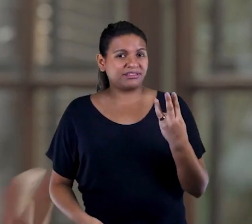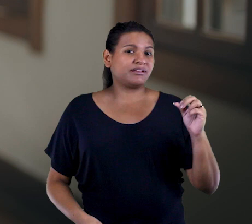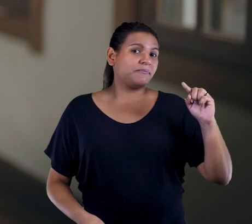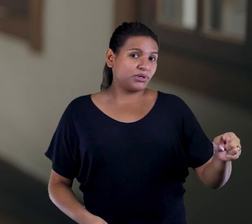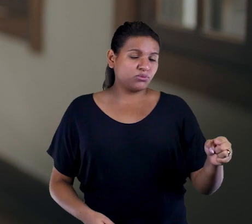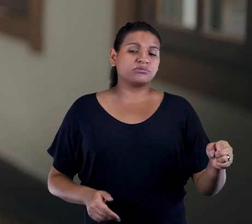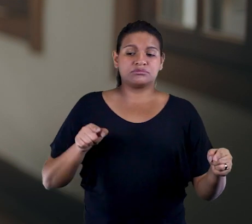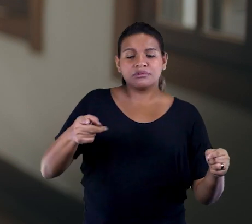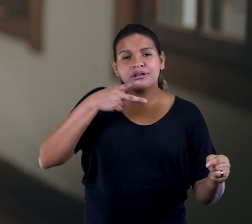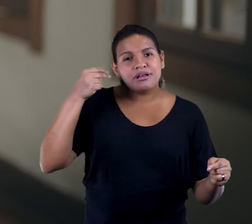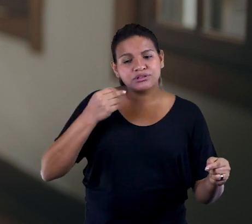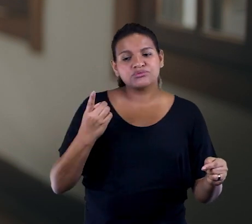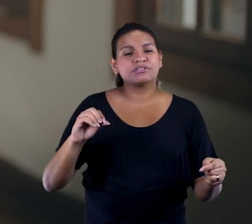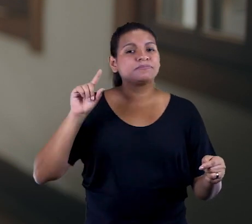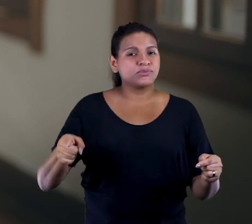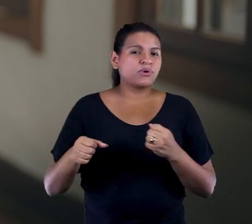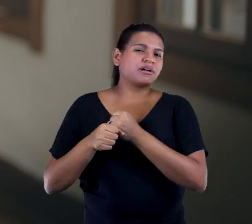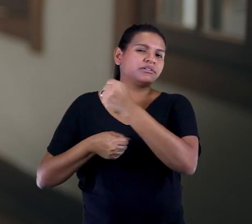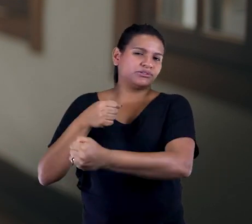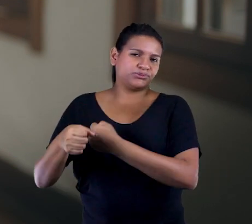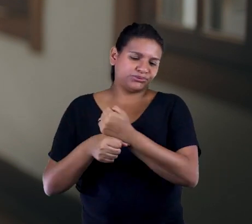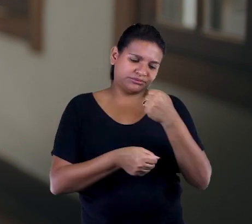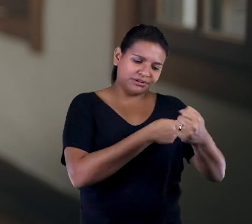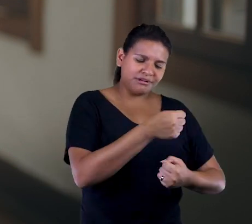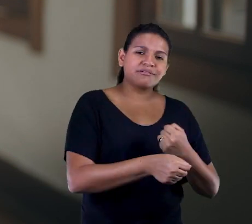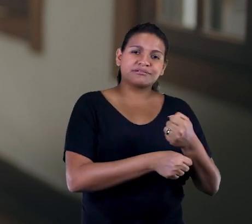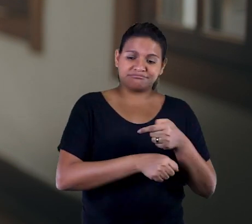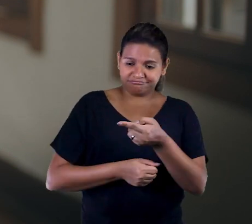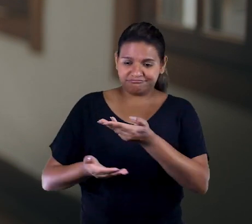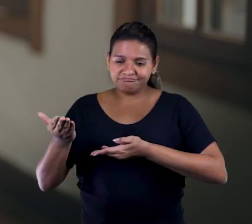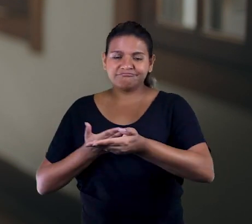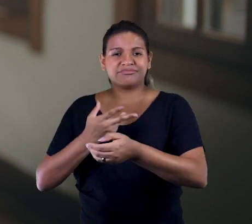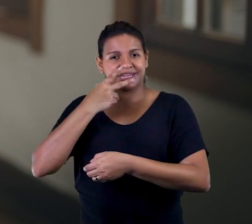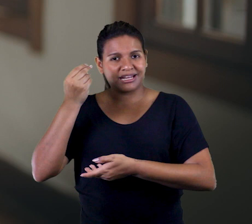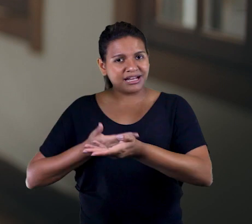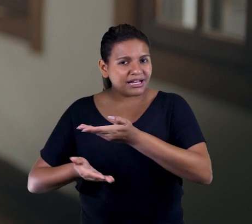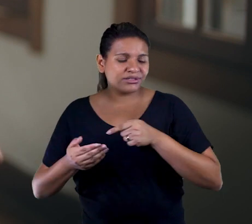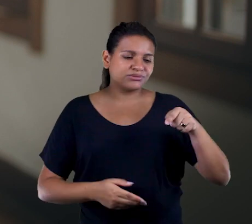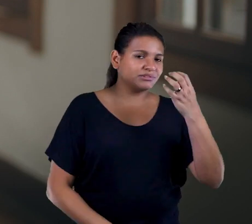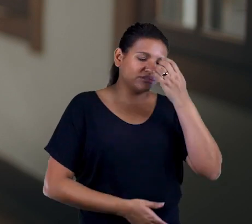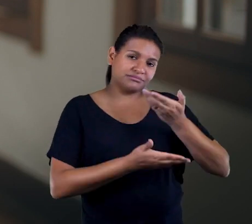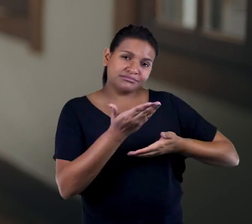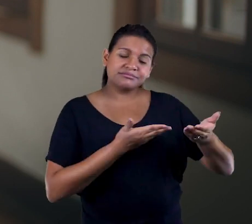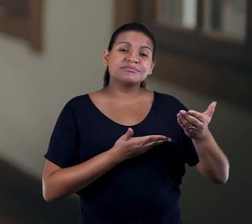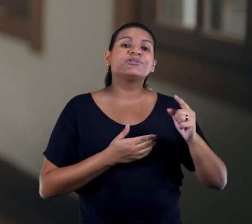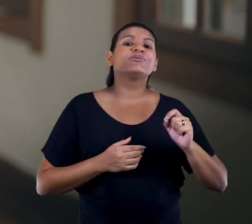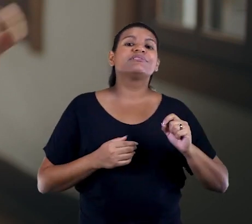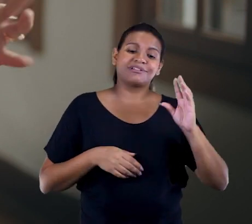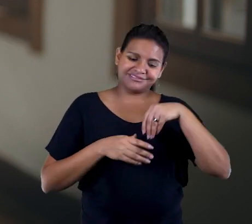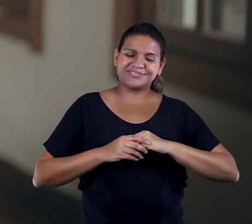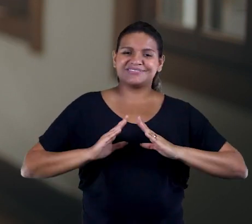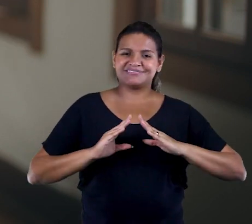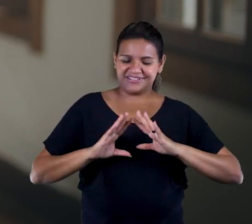uns 10 mil anos de evolução compartilhada com gatos, eu acho que as famílias multiespécie foram um subproduto natural, né,